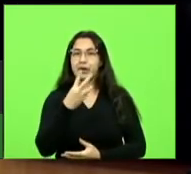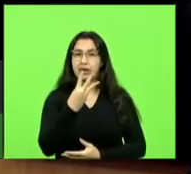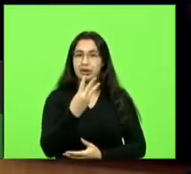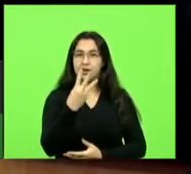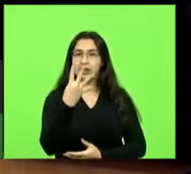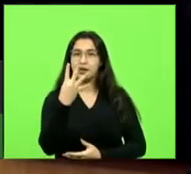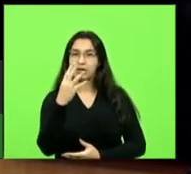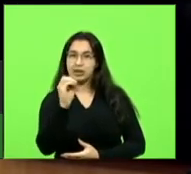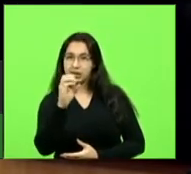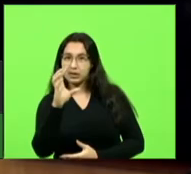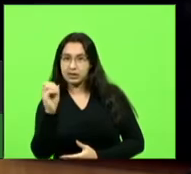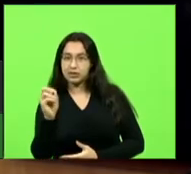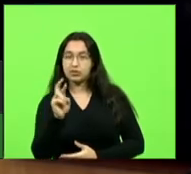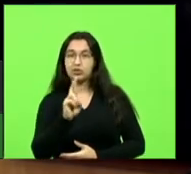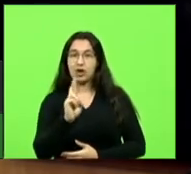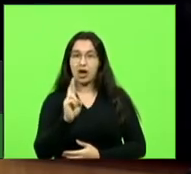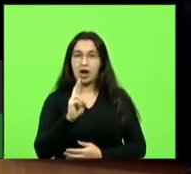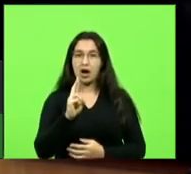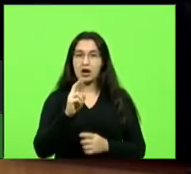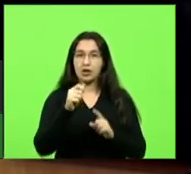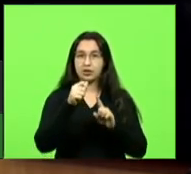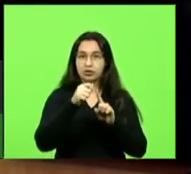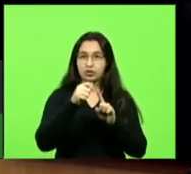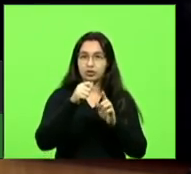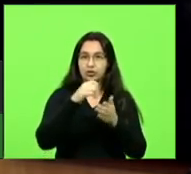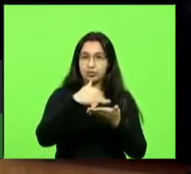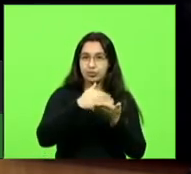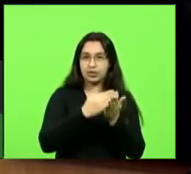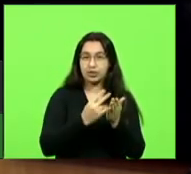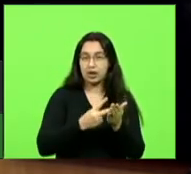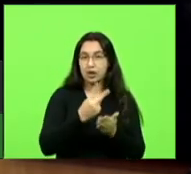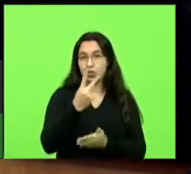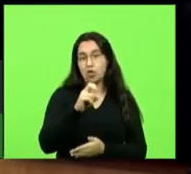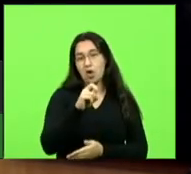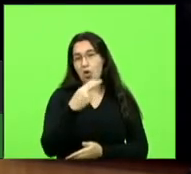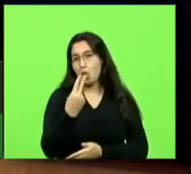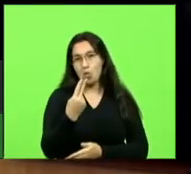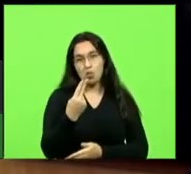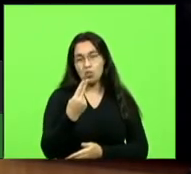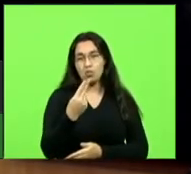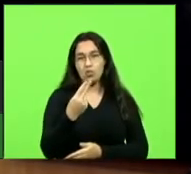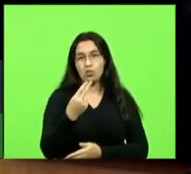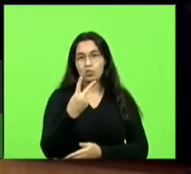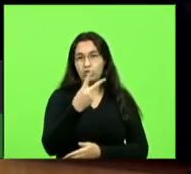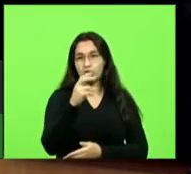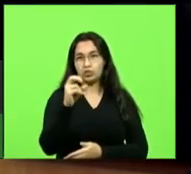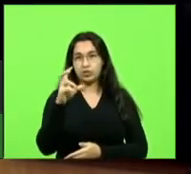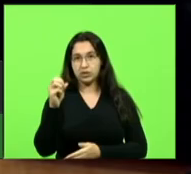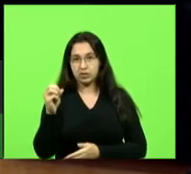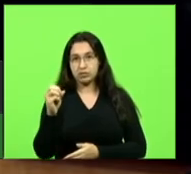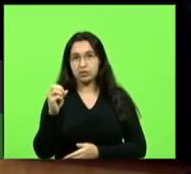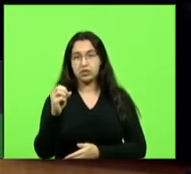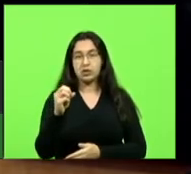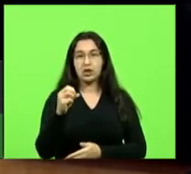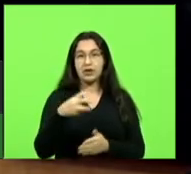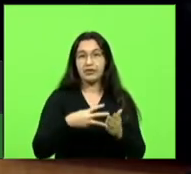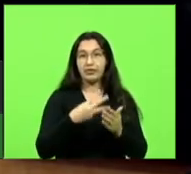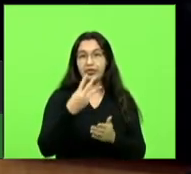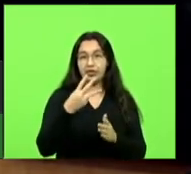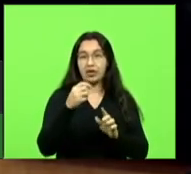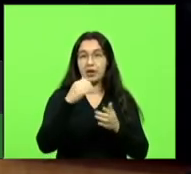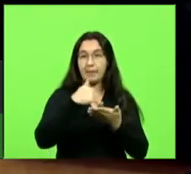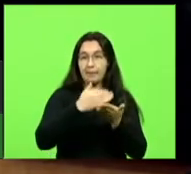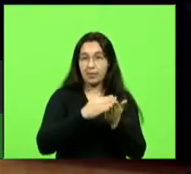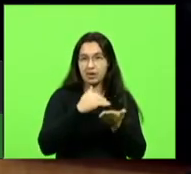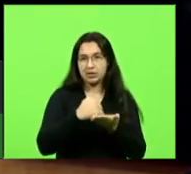em 2 parcelas ou R$ 200 em 3 parcelas, atendendo 37 milhões, e